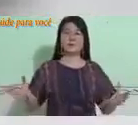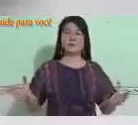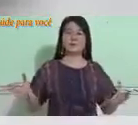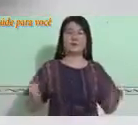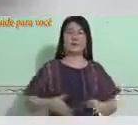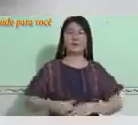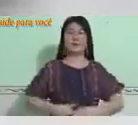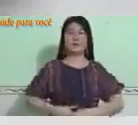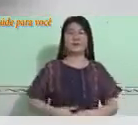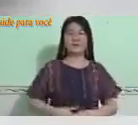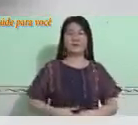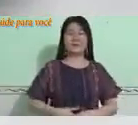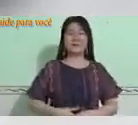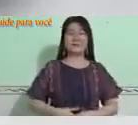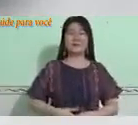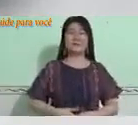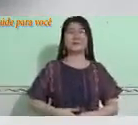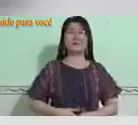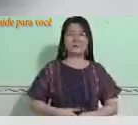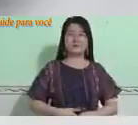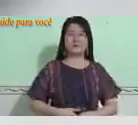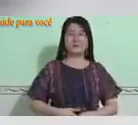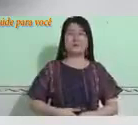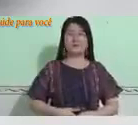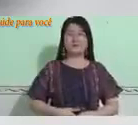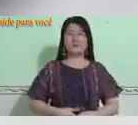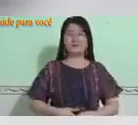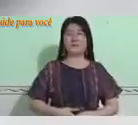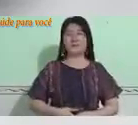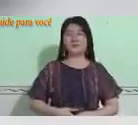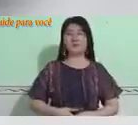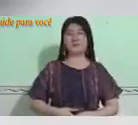Por isso, se existir suspeita de câncer, é recomendado marcar uma